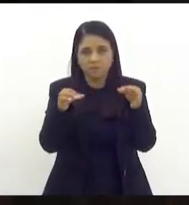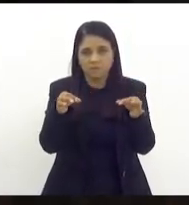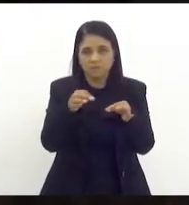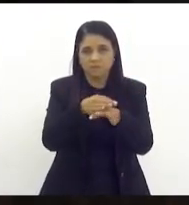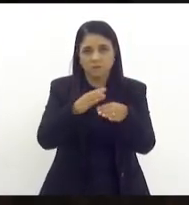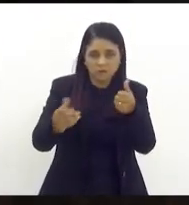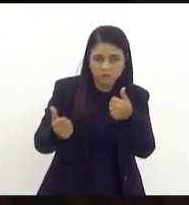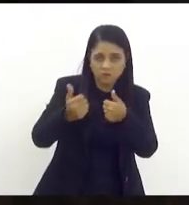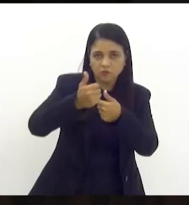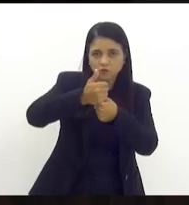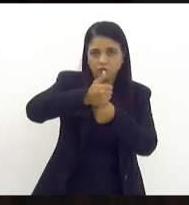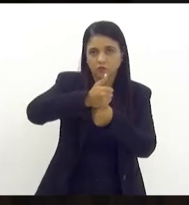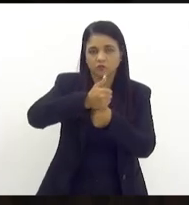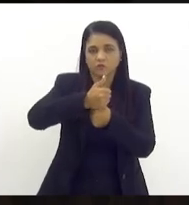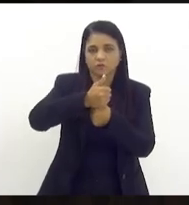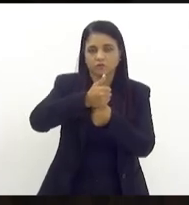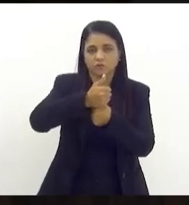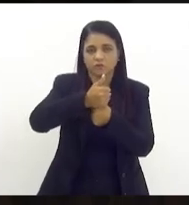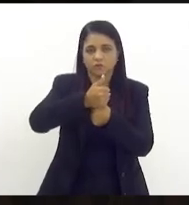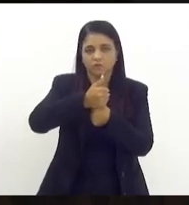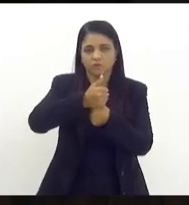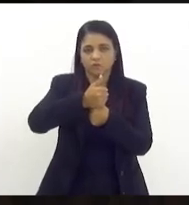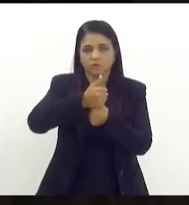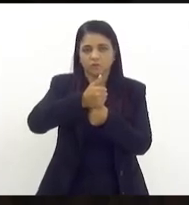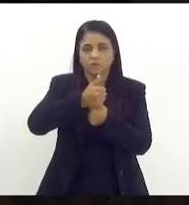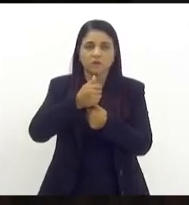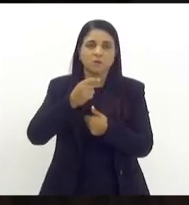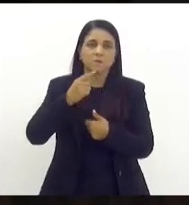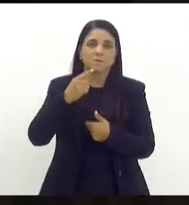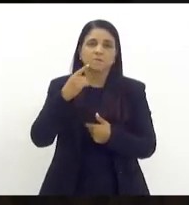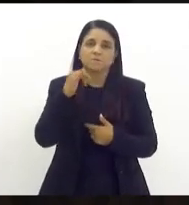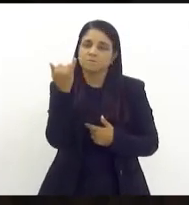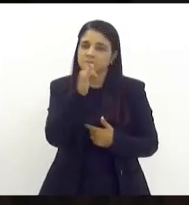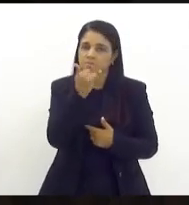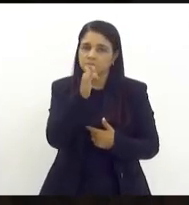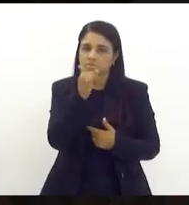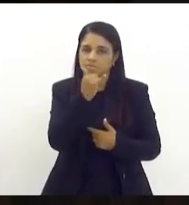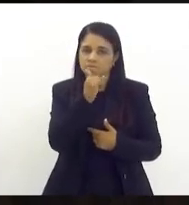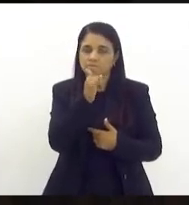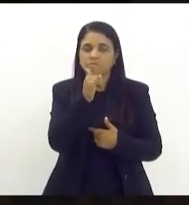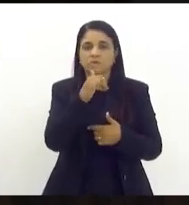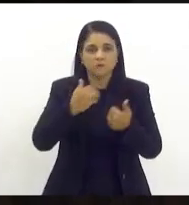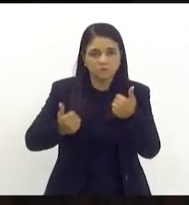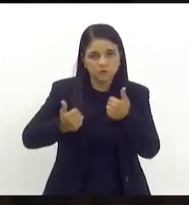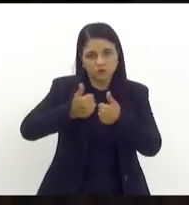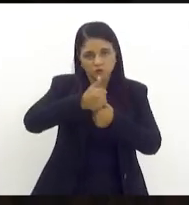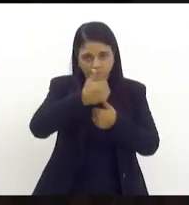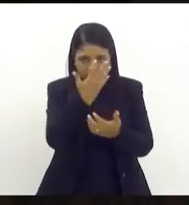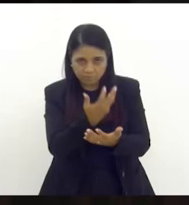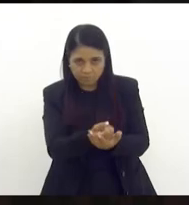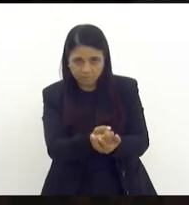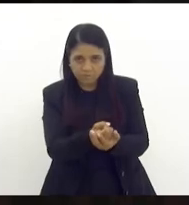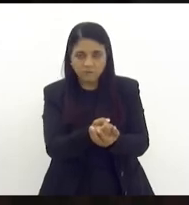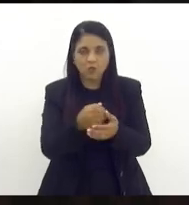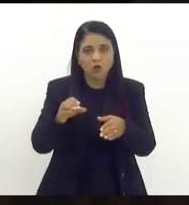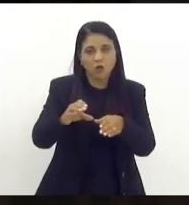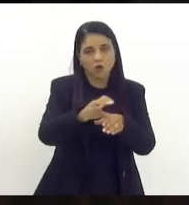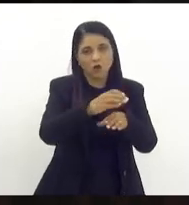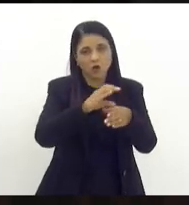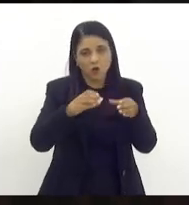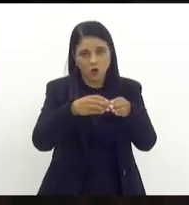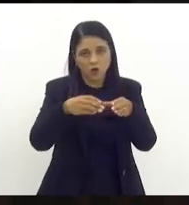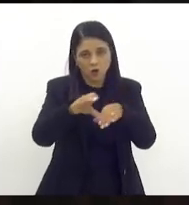por substitutivo de Minas energia favorável com subjuntivo da comissão de